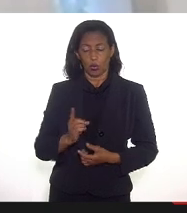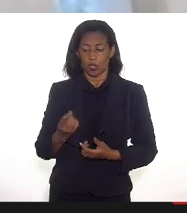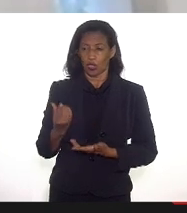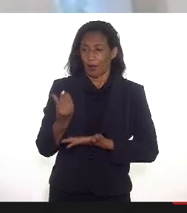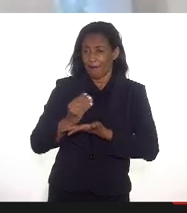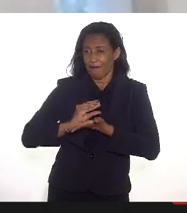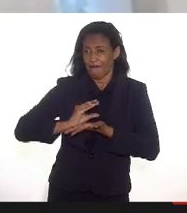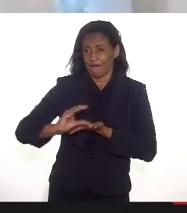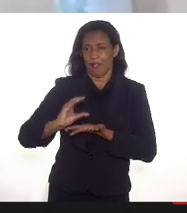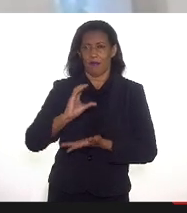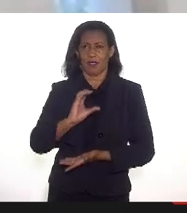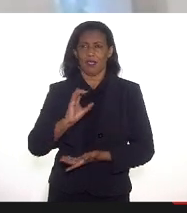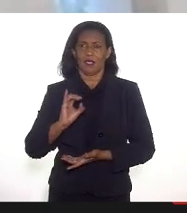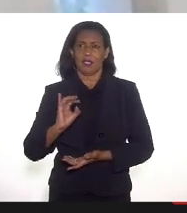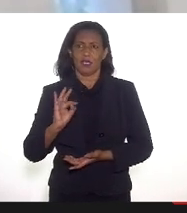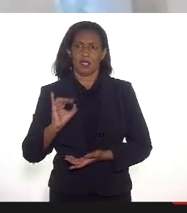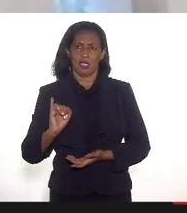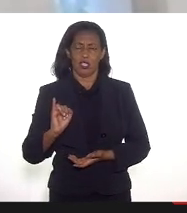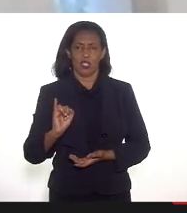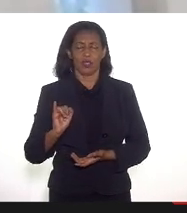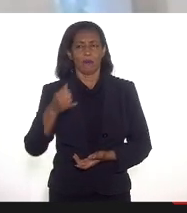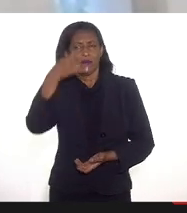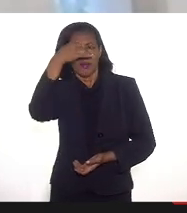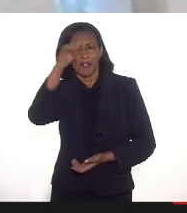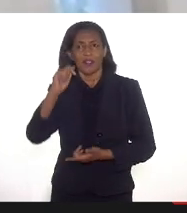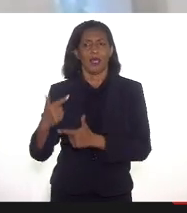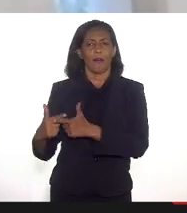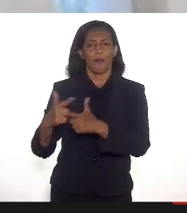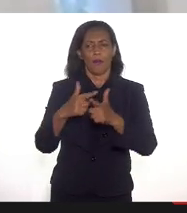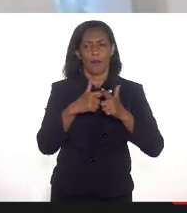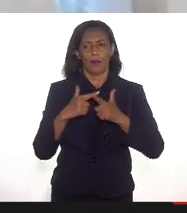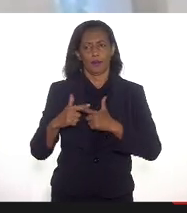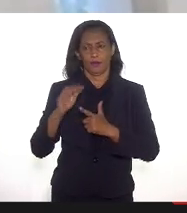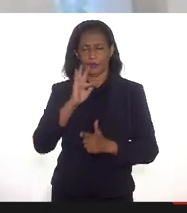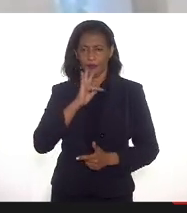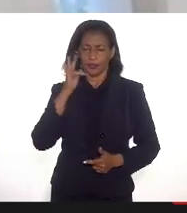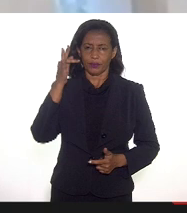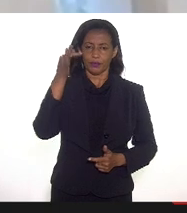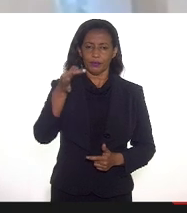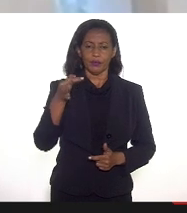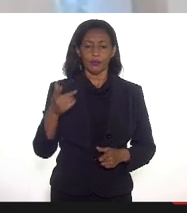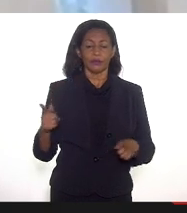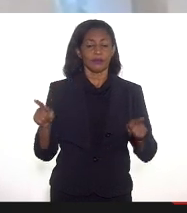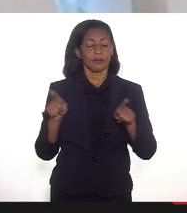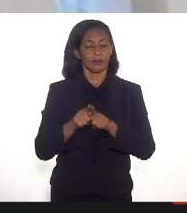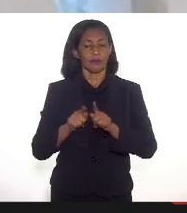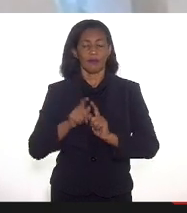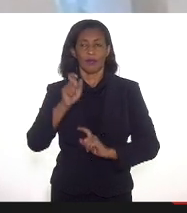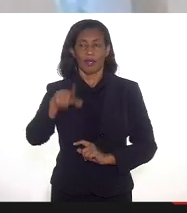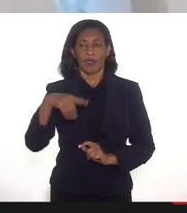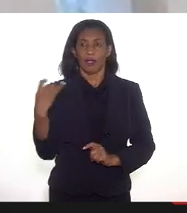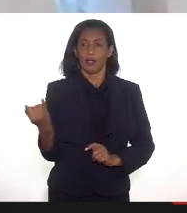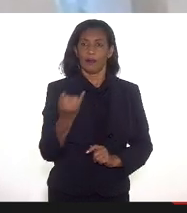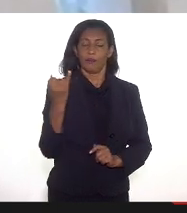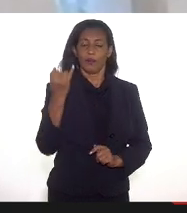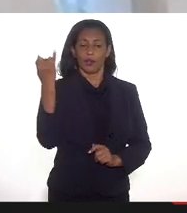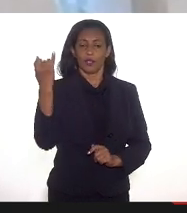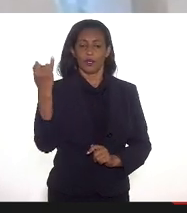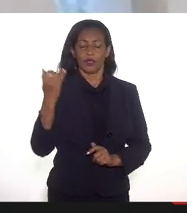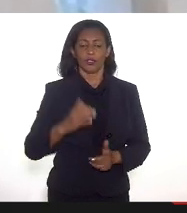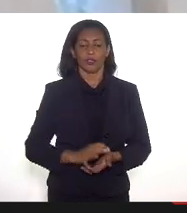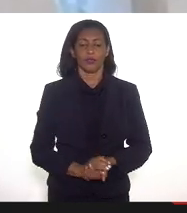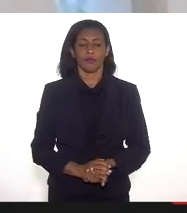para evitar possíveis problemas futuros. Assim como também algo muito importante, né, uma liberação